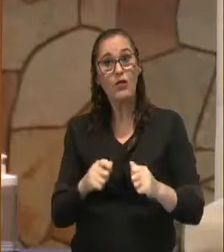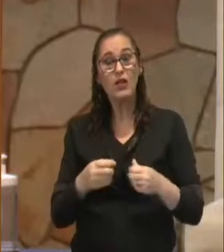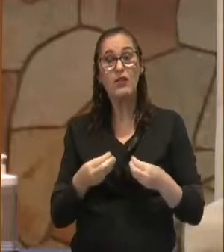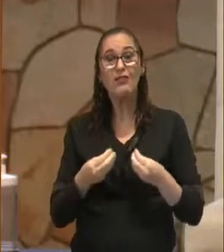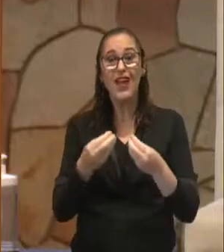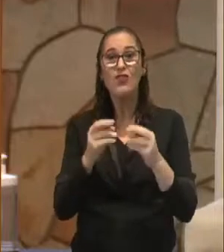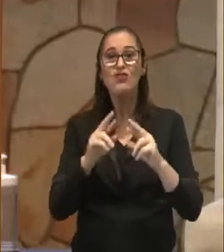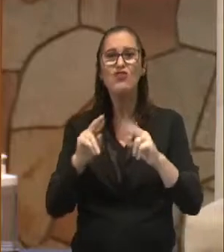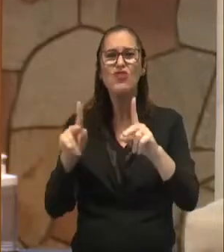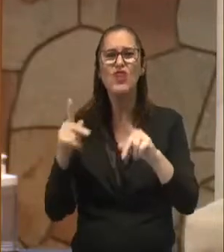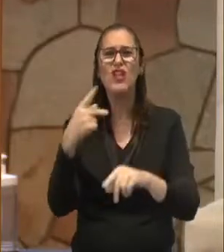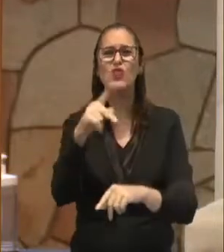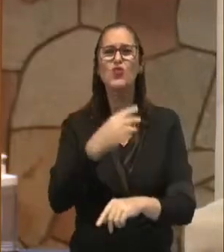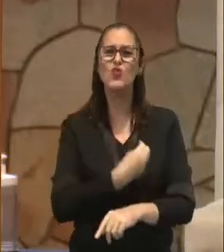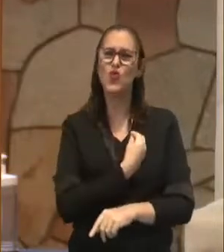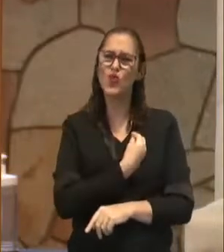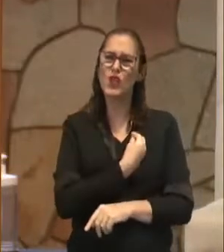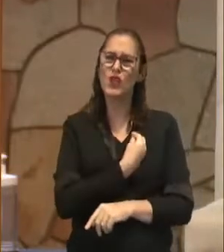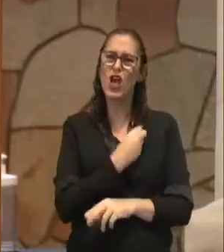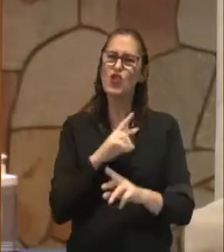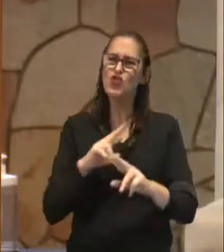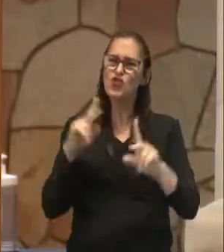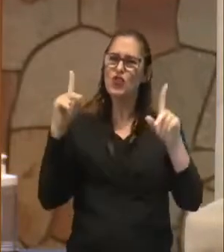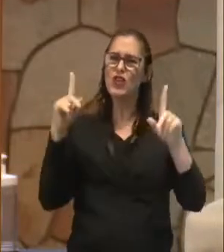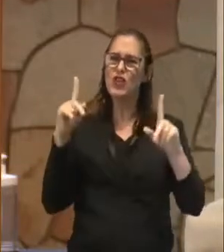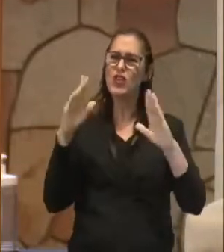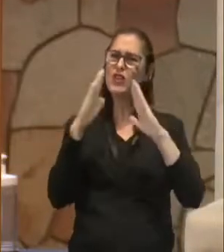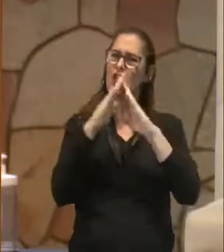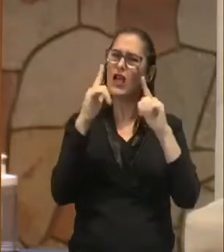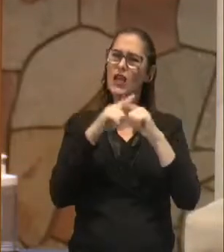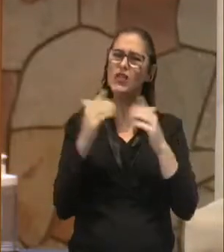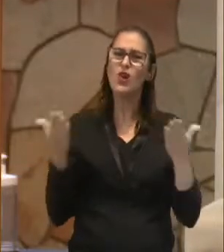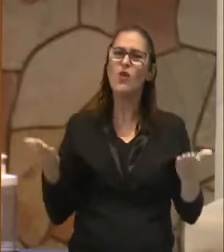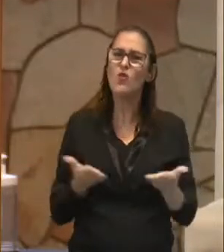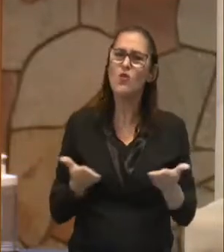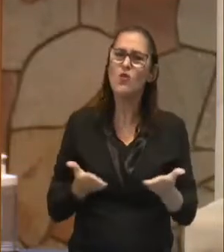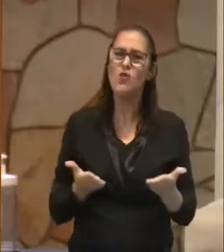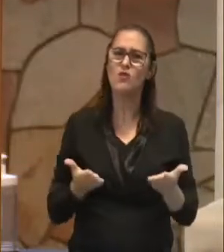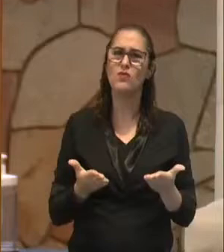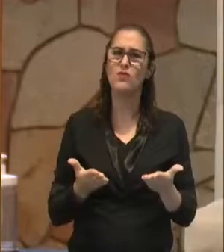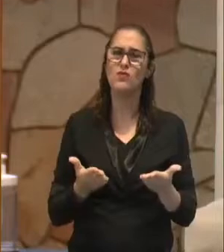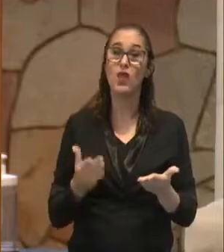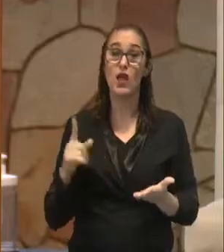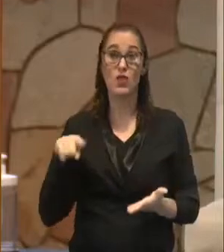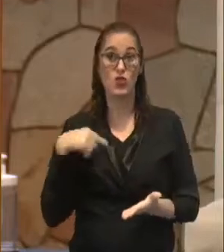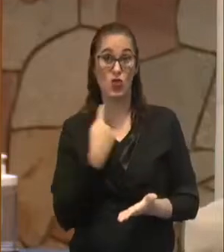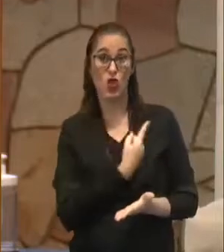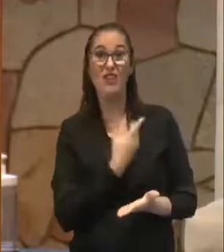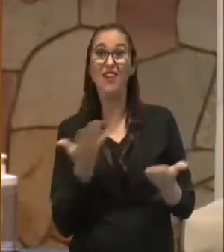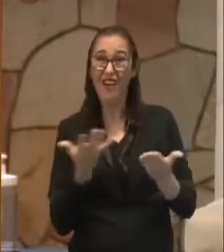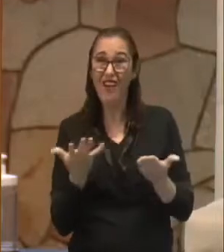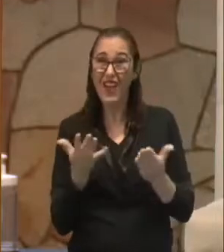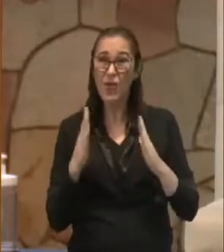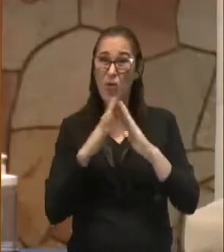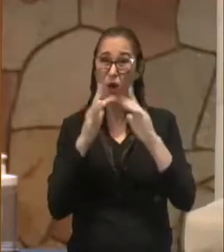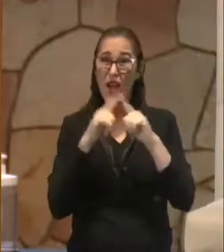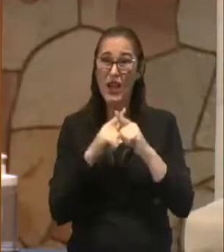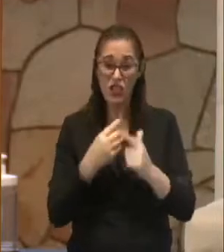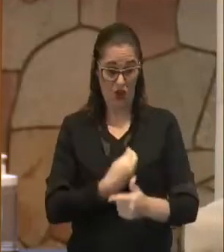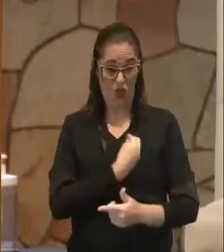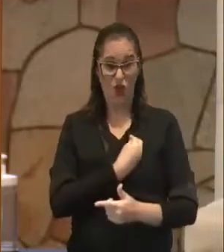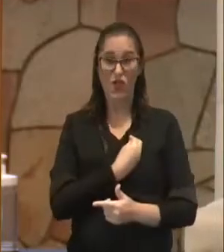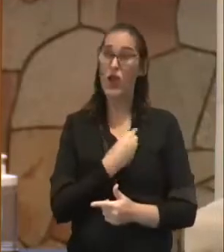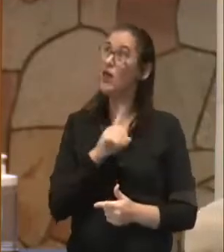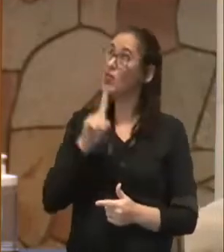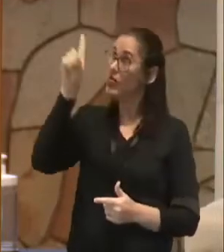para que essas verdades possam fazer diferença na igreja hoje. Se nós realmente queremos ser uma igreja viva, para